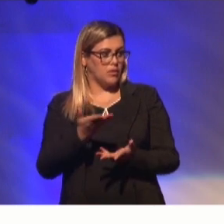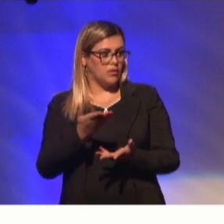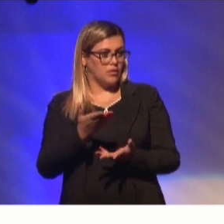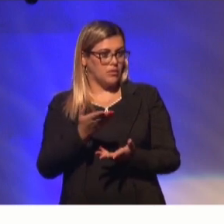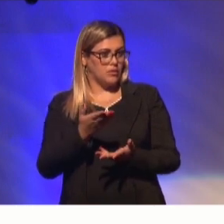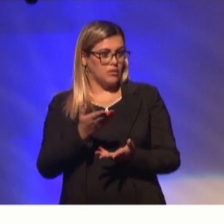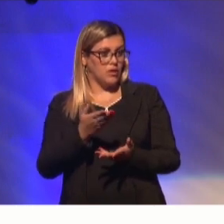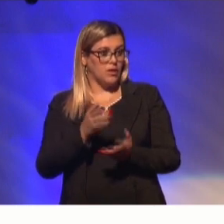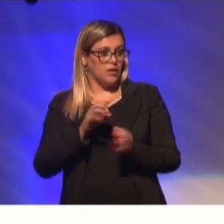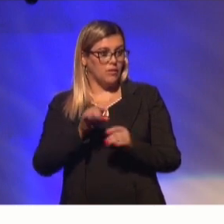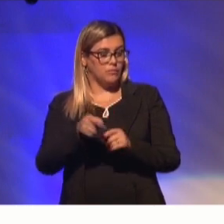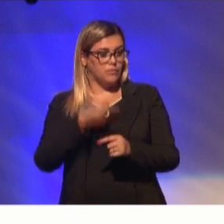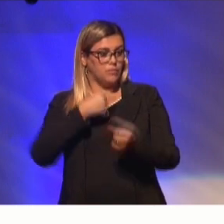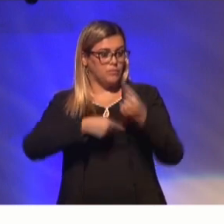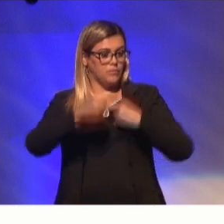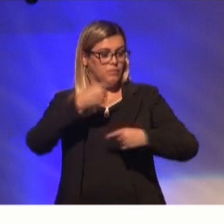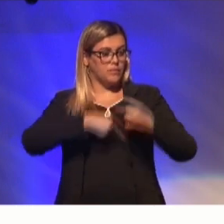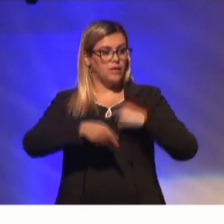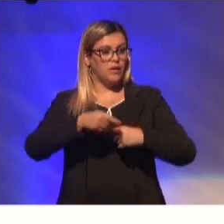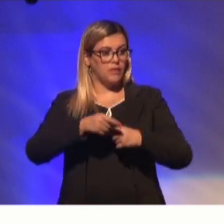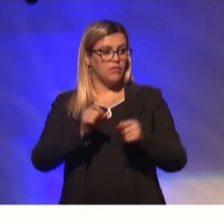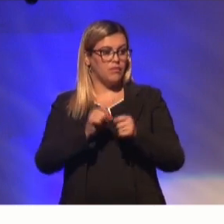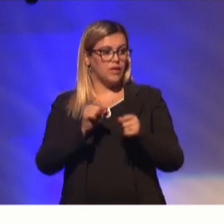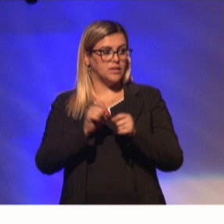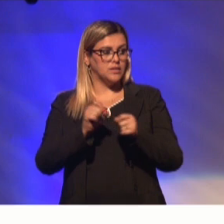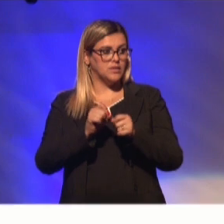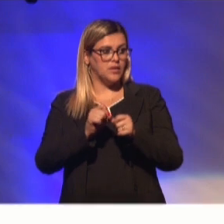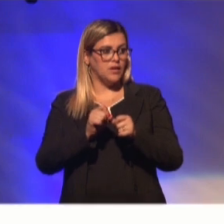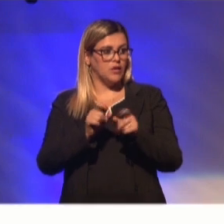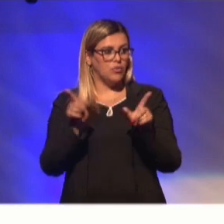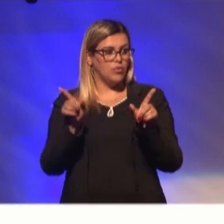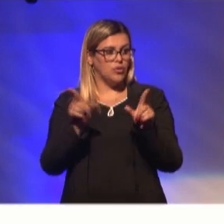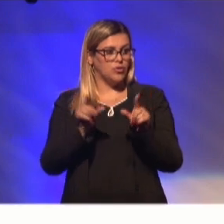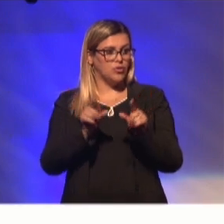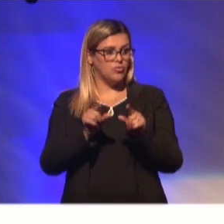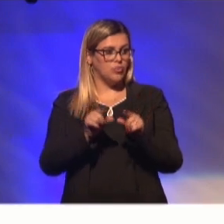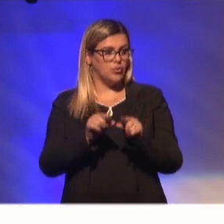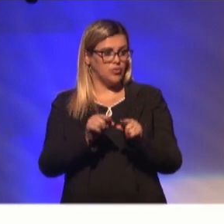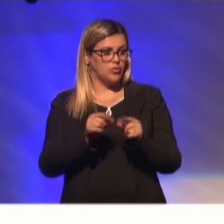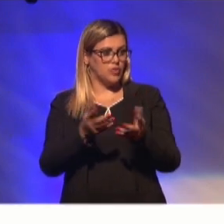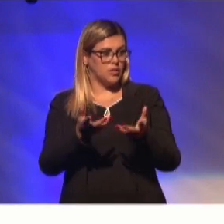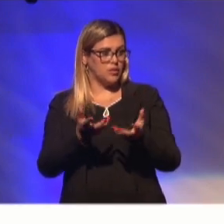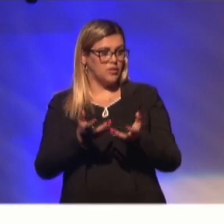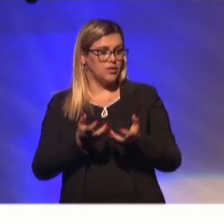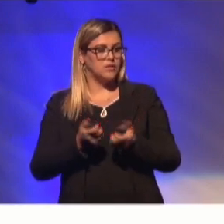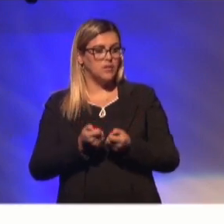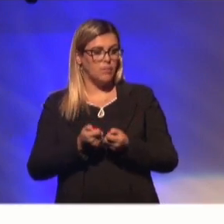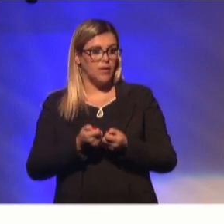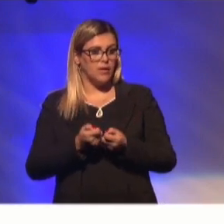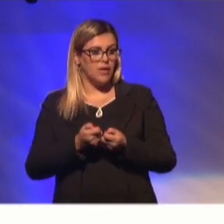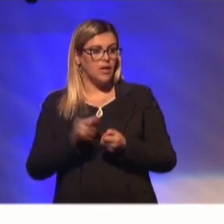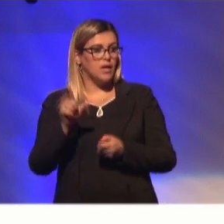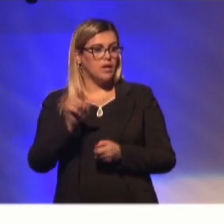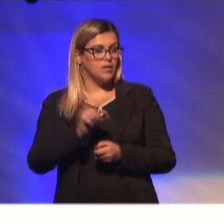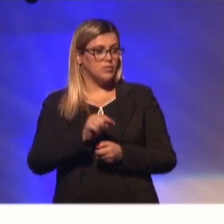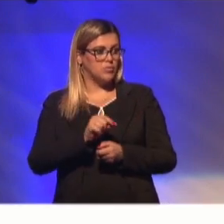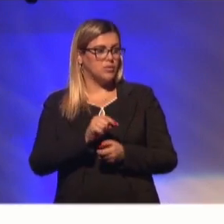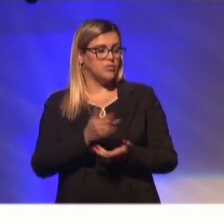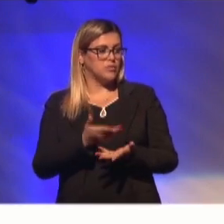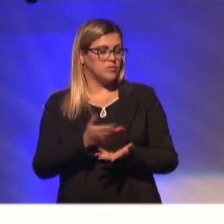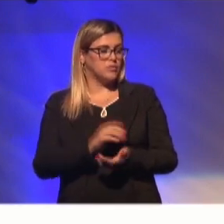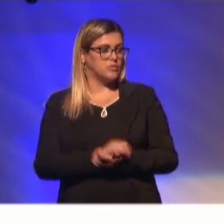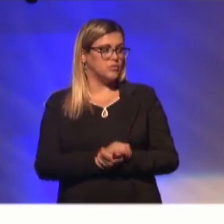um neurotransmissor que vai fazer com que haja uma inibição dos nossos receptores e com isso reduzindo